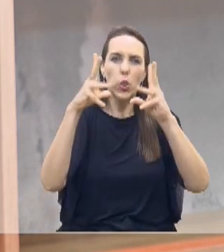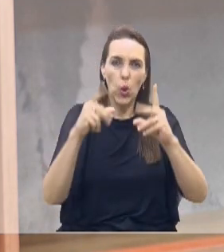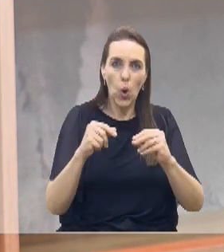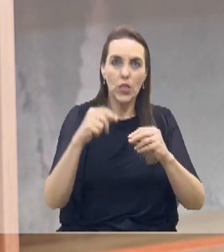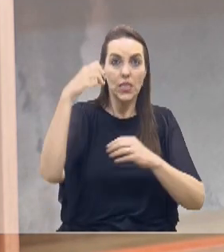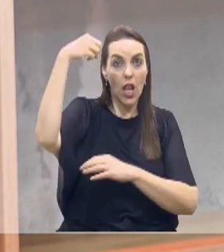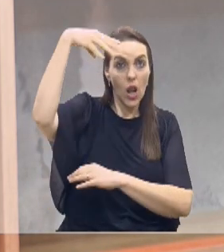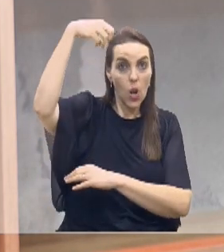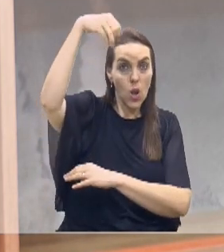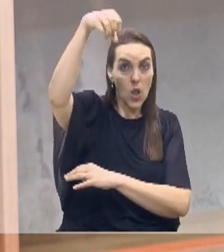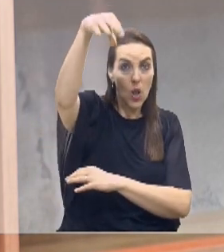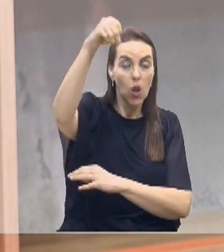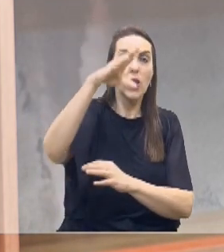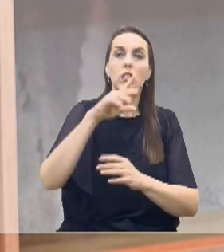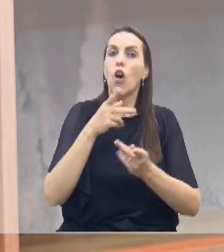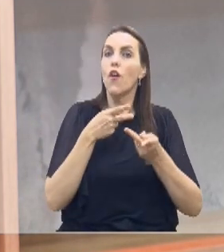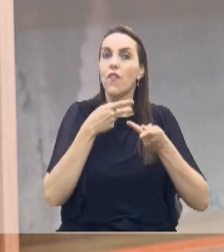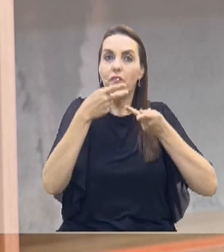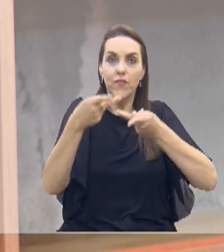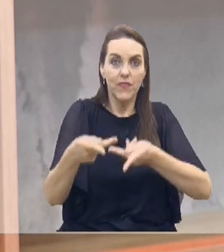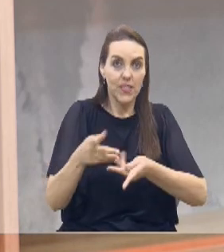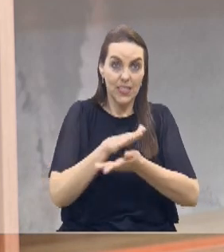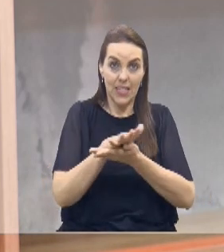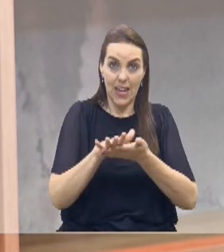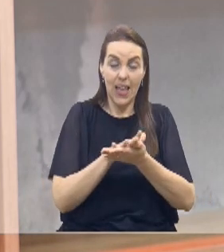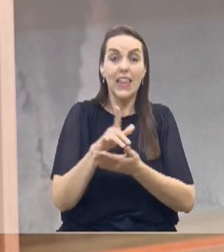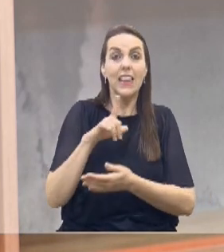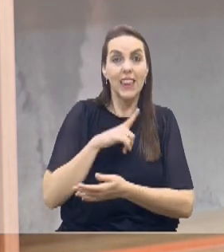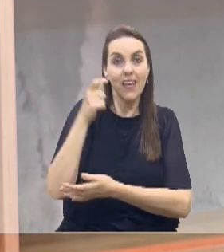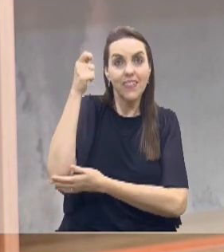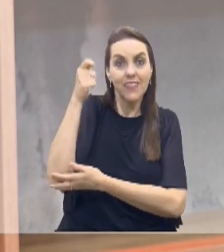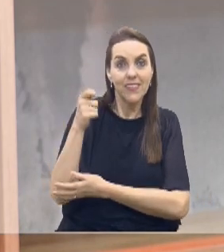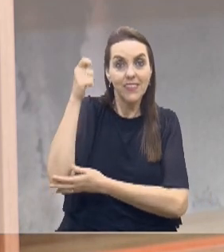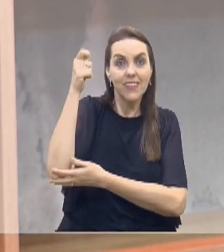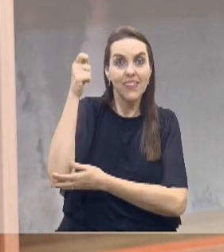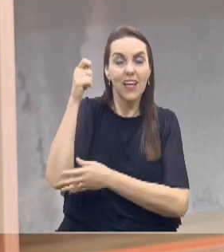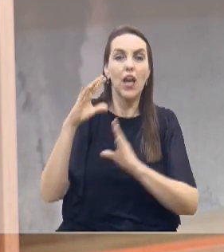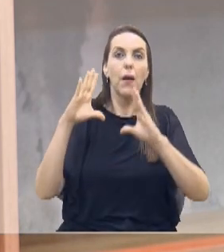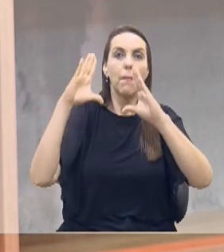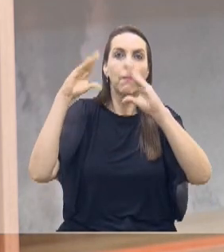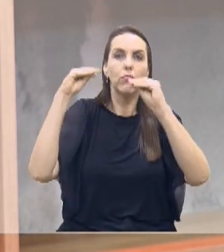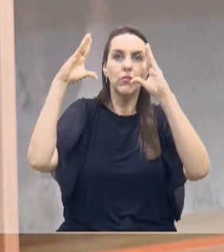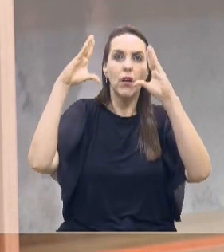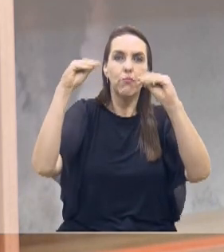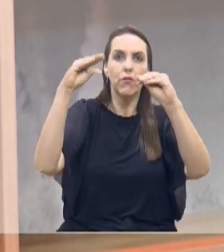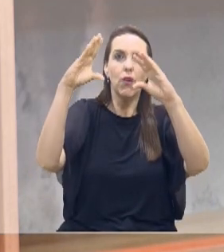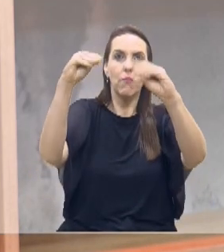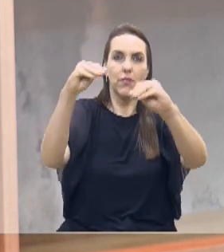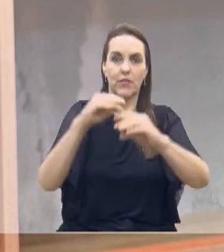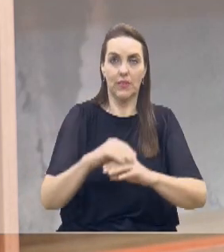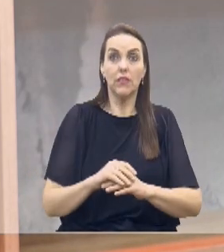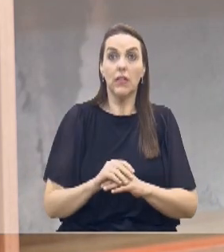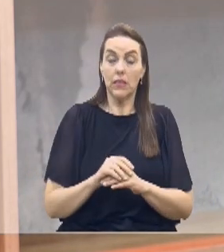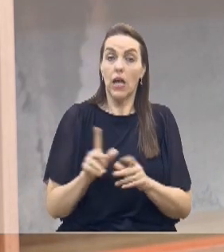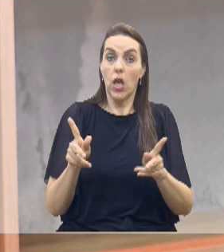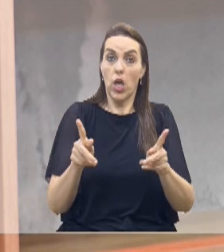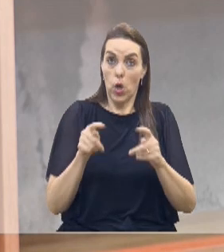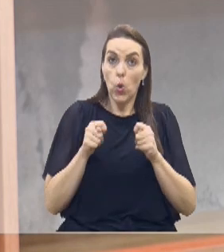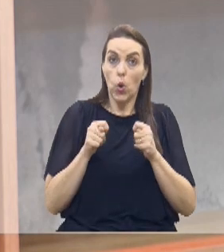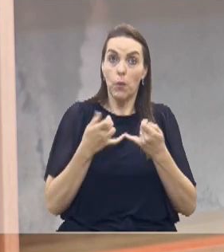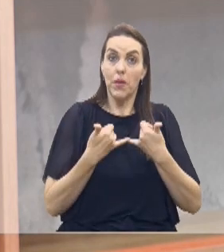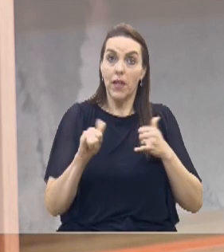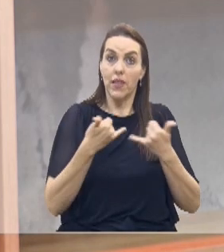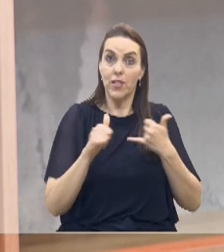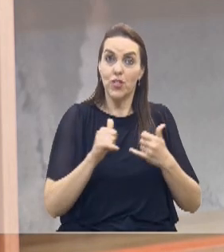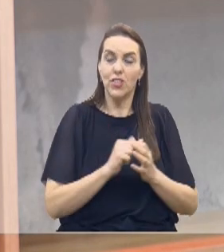não acompanham, que não visitam, elas têm uma cordinha para que sejam desligadas individualmente, e isso deu economia de energia.